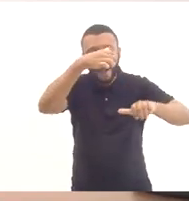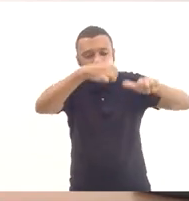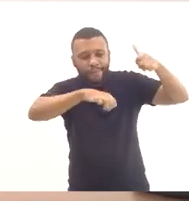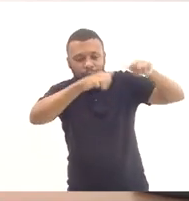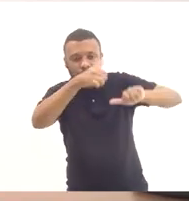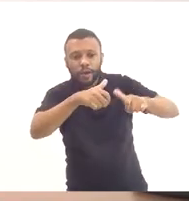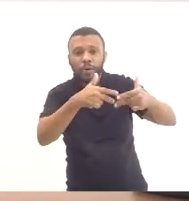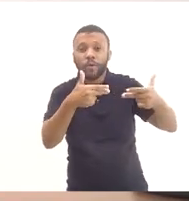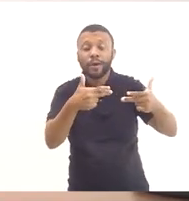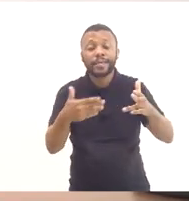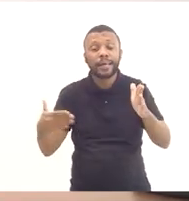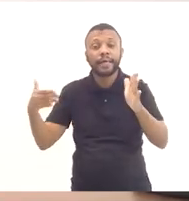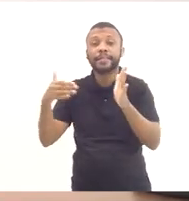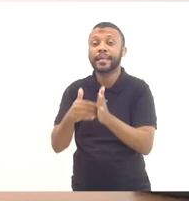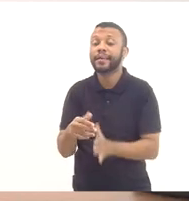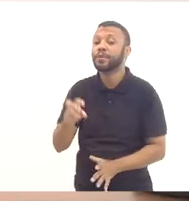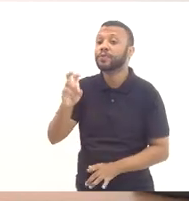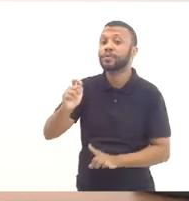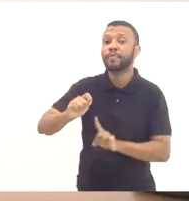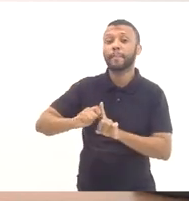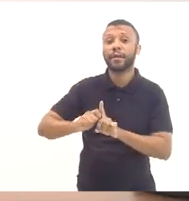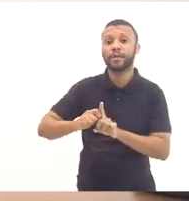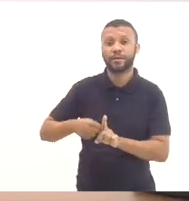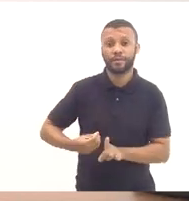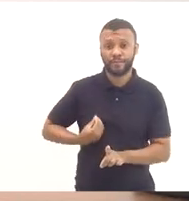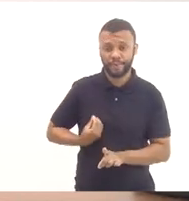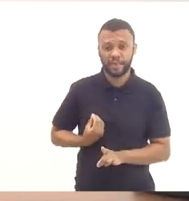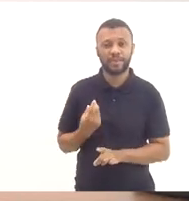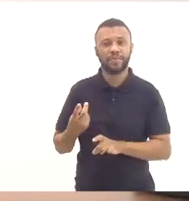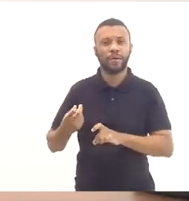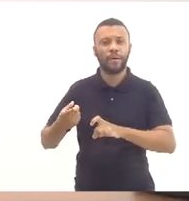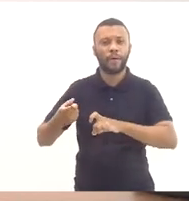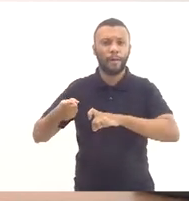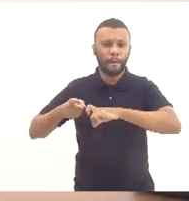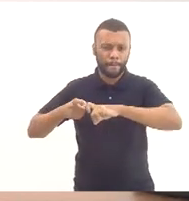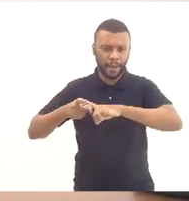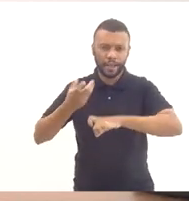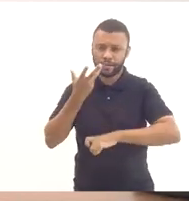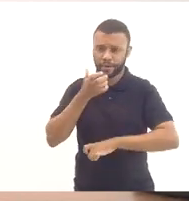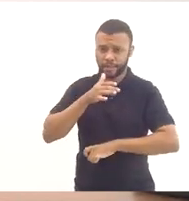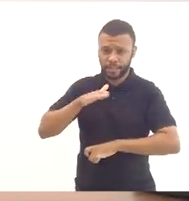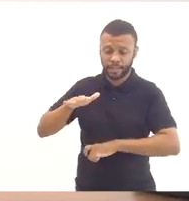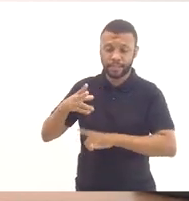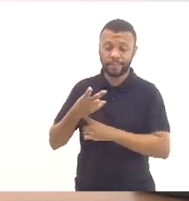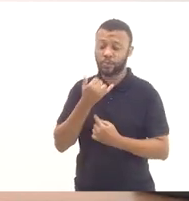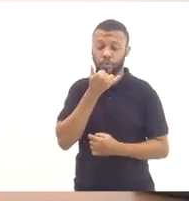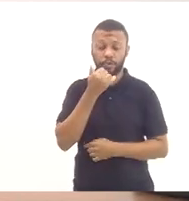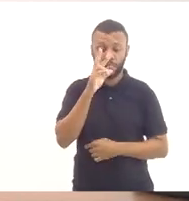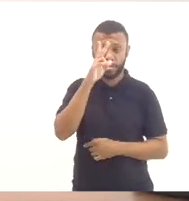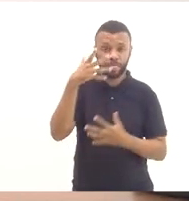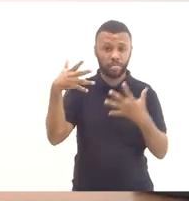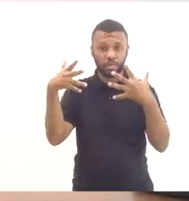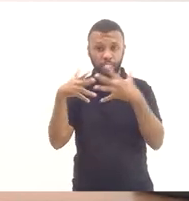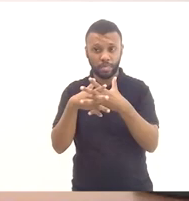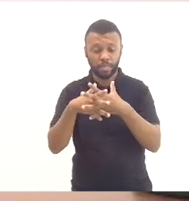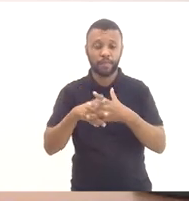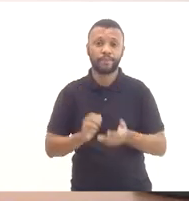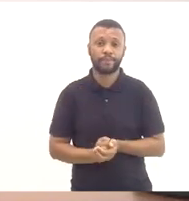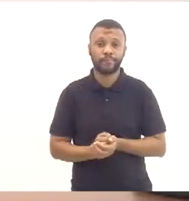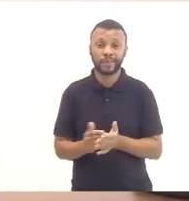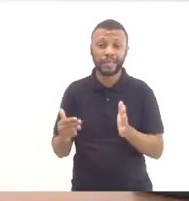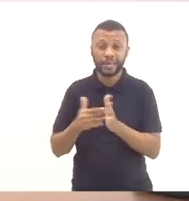até que no quinto mês de vida o pediatra que me atendia não minto eu passei um pouquinho do